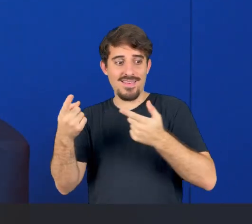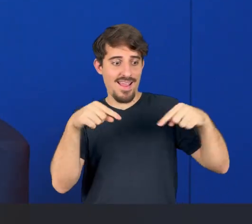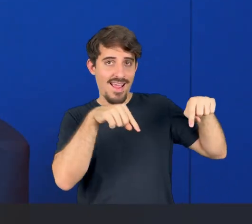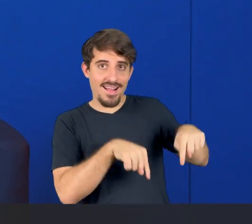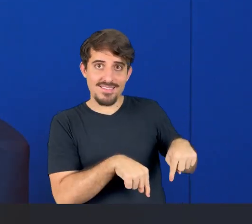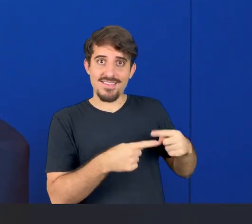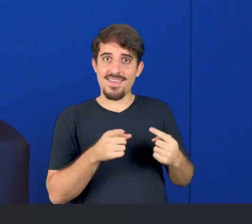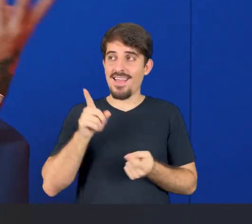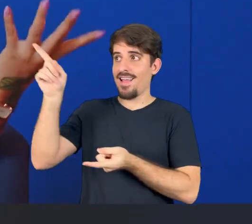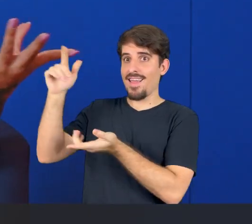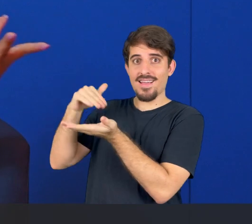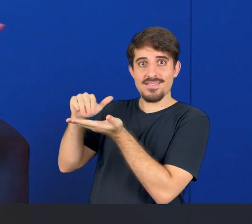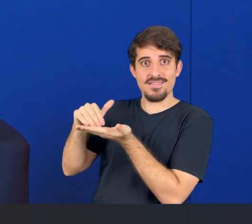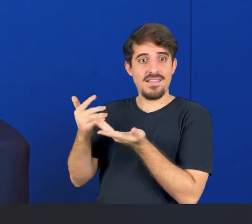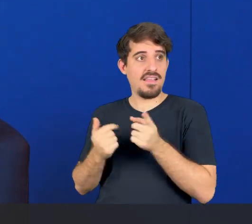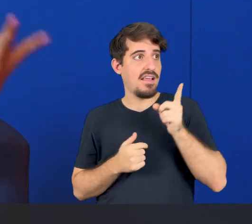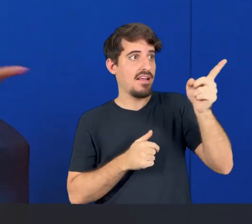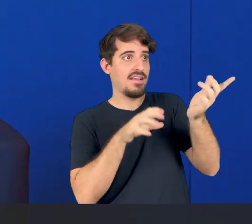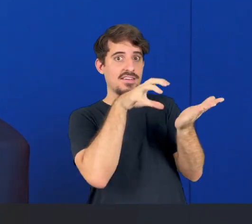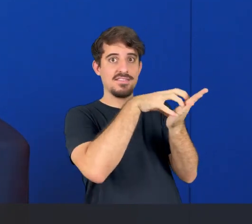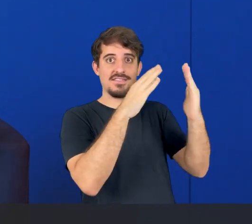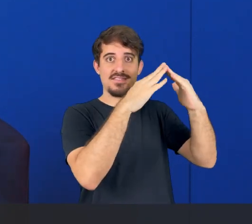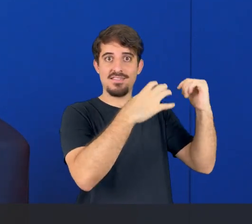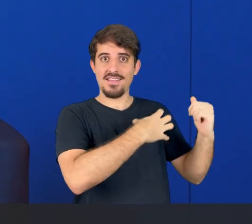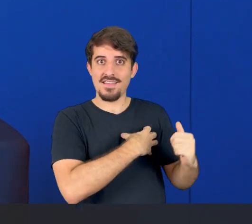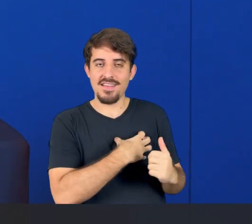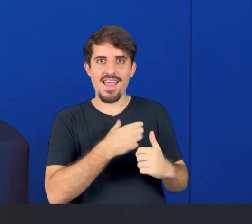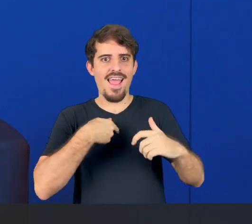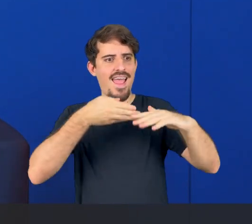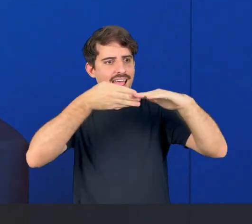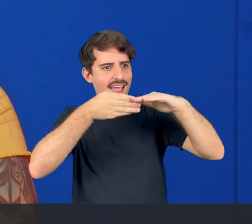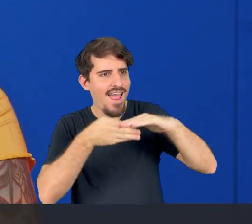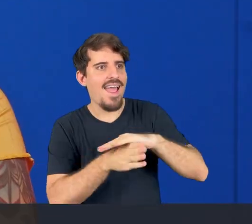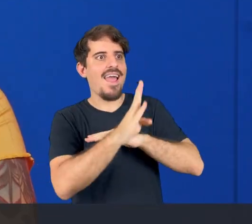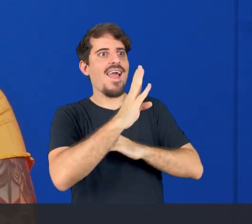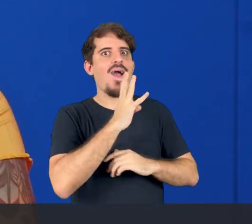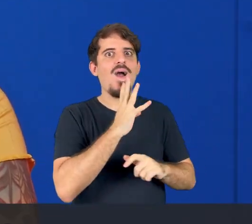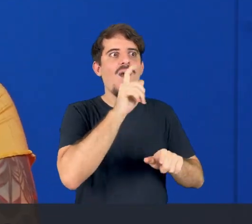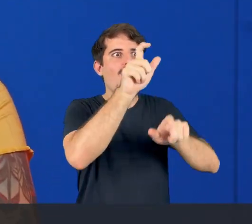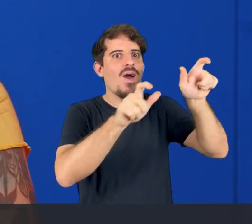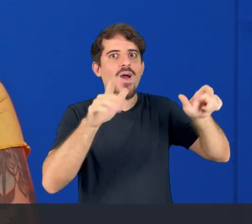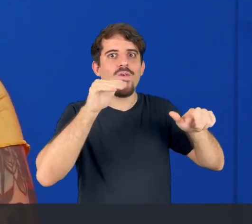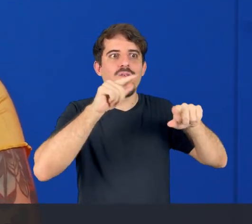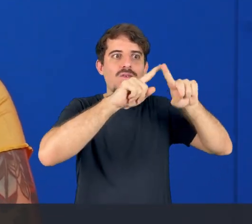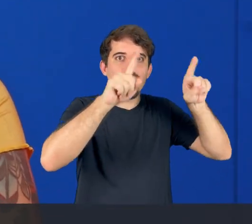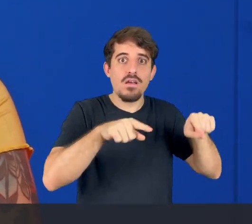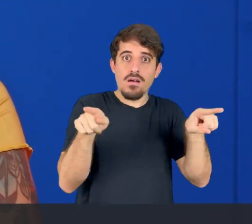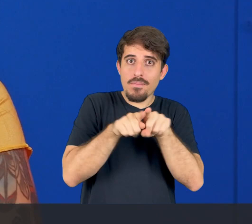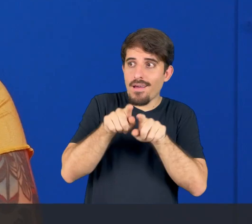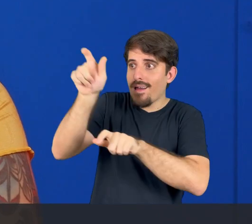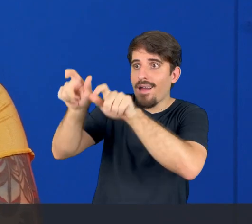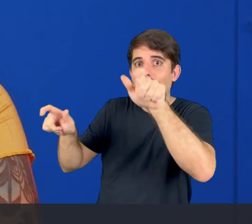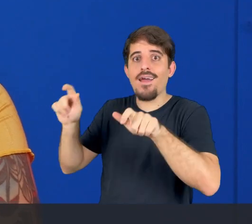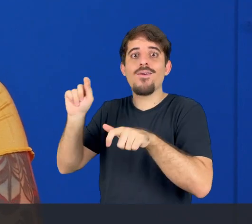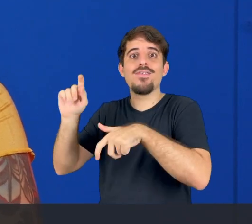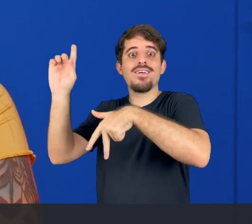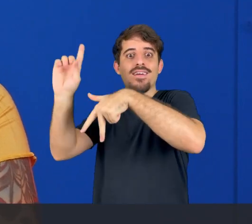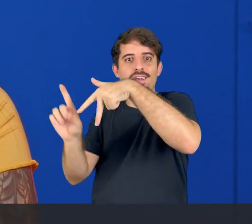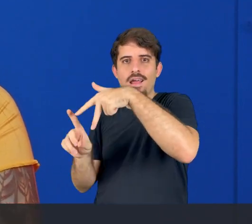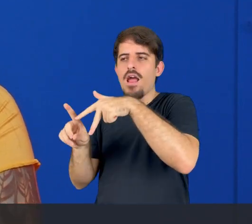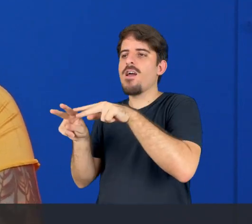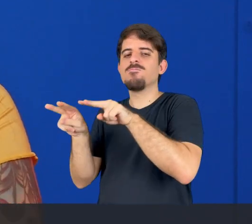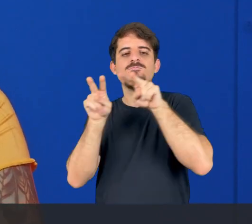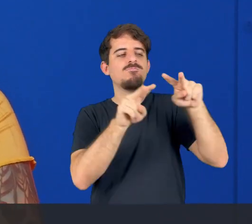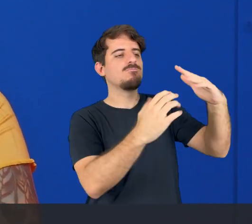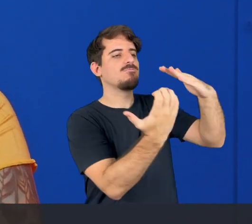quanto aqui no ramo mesmo, no escritório, na sede das Casas Bahia. Depois de conhecer funcionários das Casas Bahia que têm deficiência e